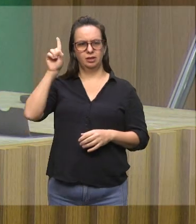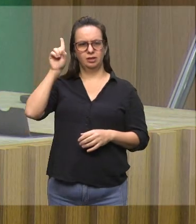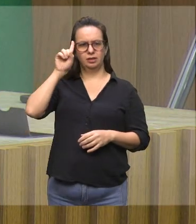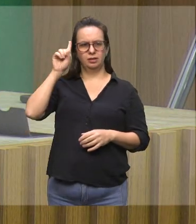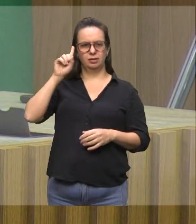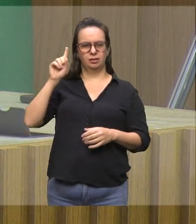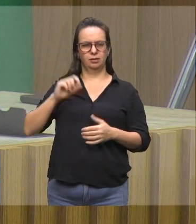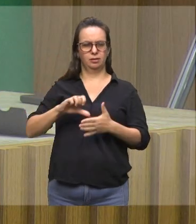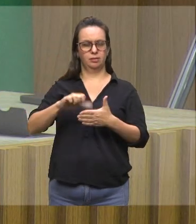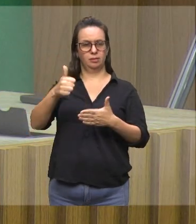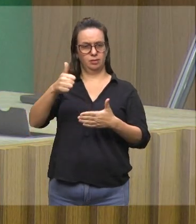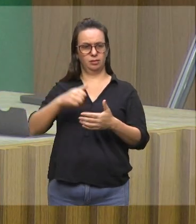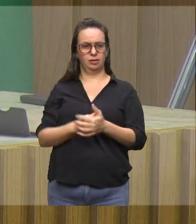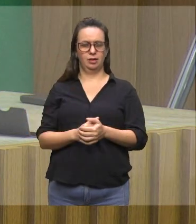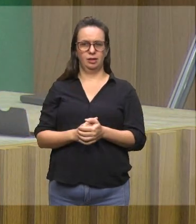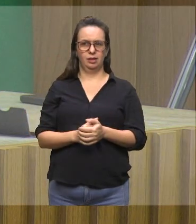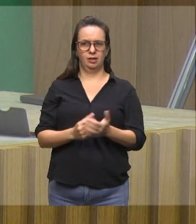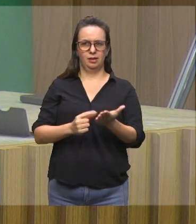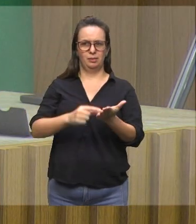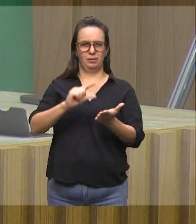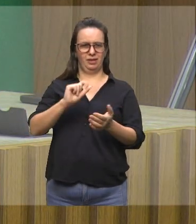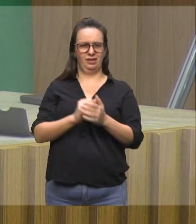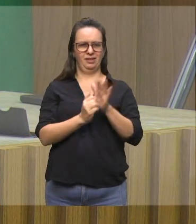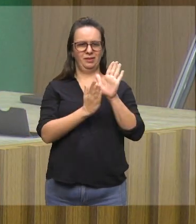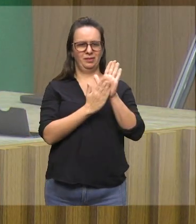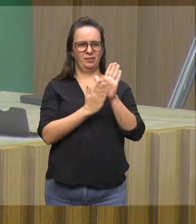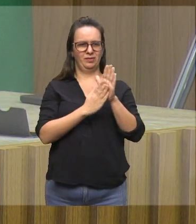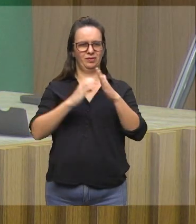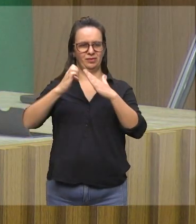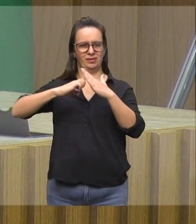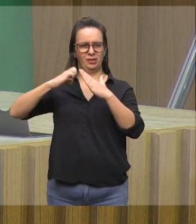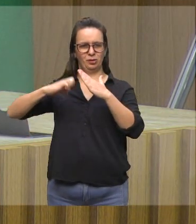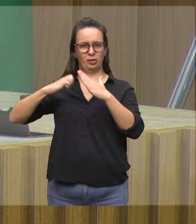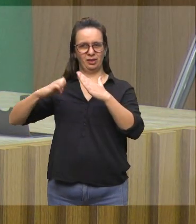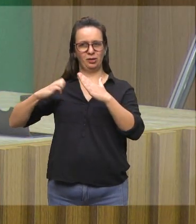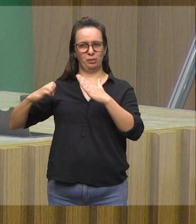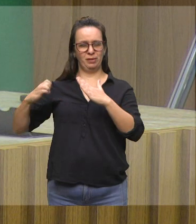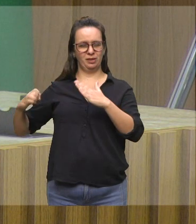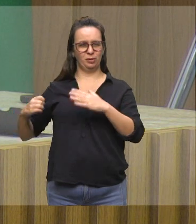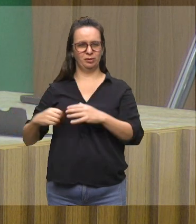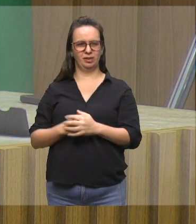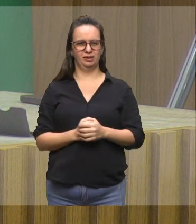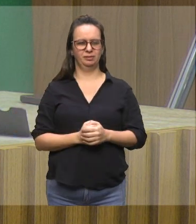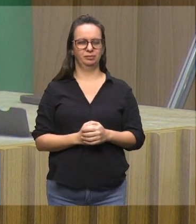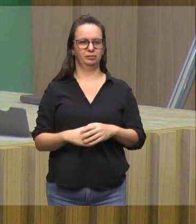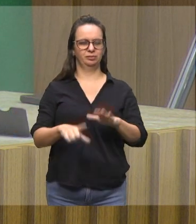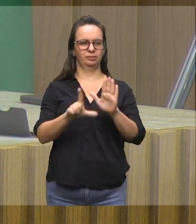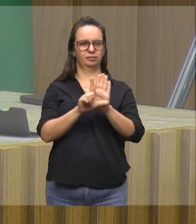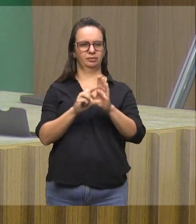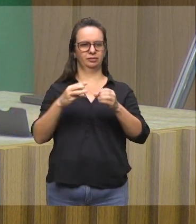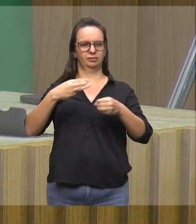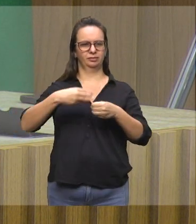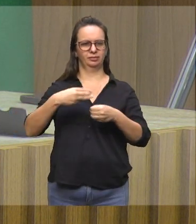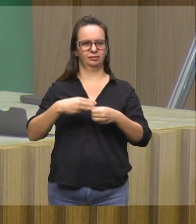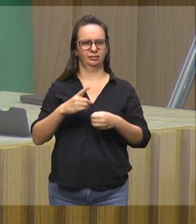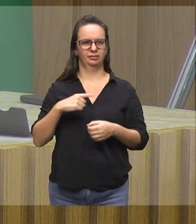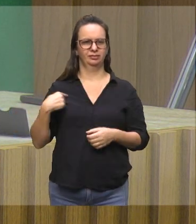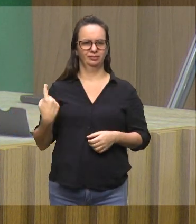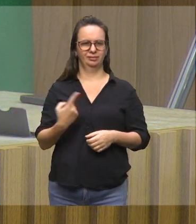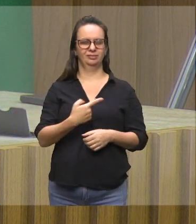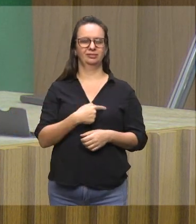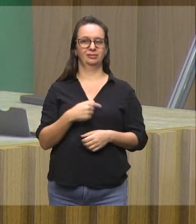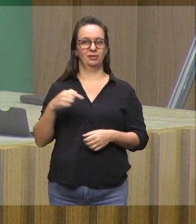de votação desse projeto, dessa proposta de emenda à Lei Orgânica, e nós aqui